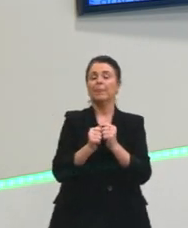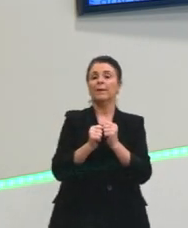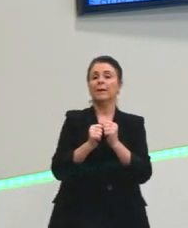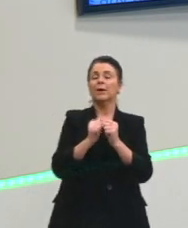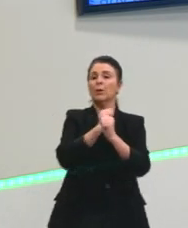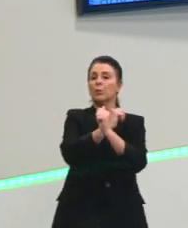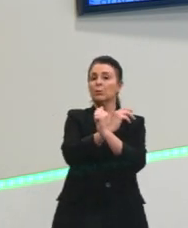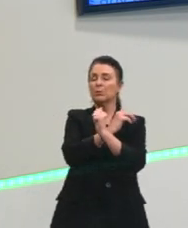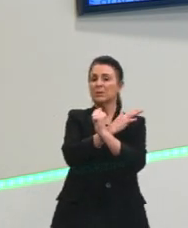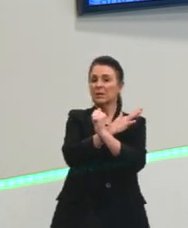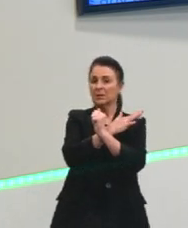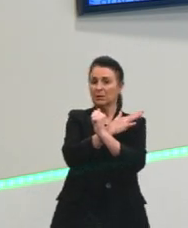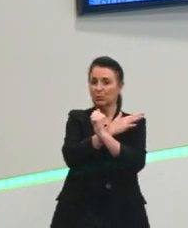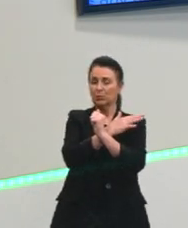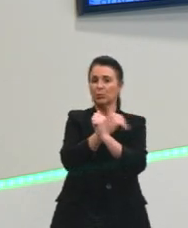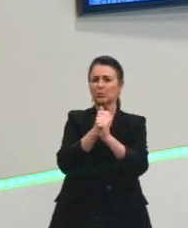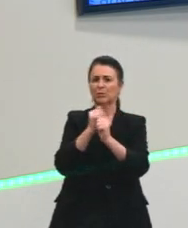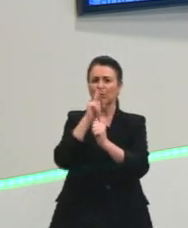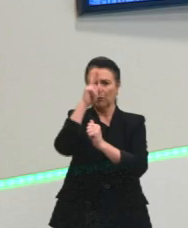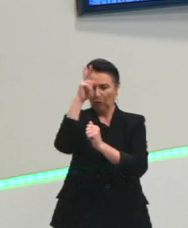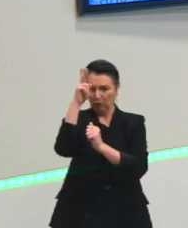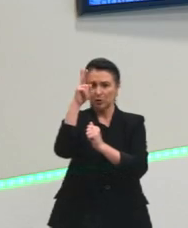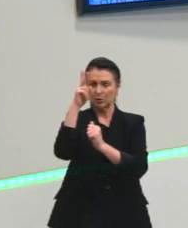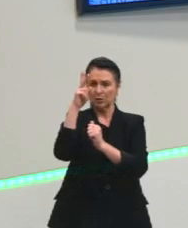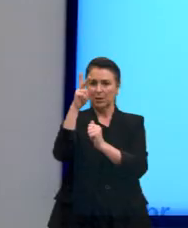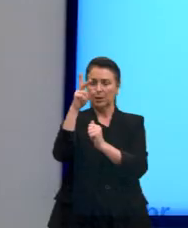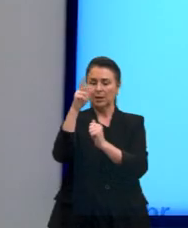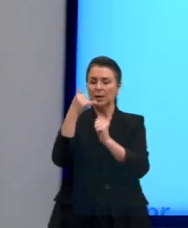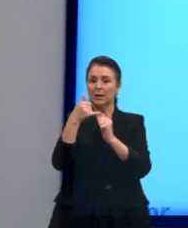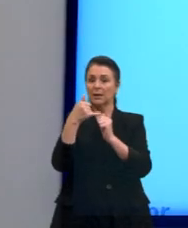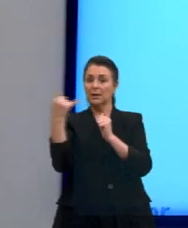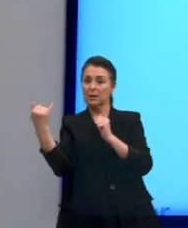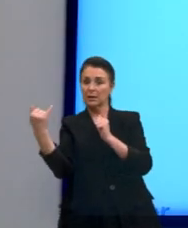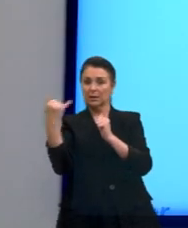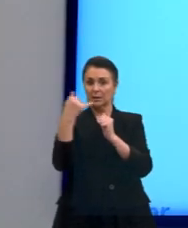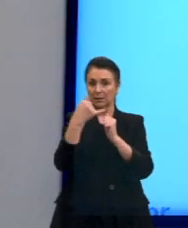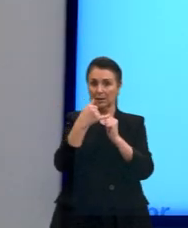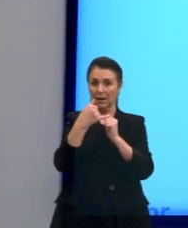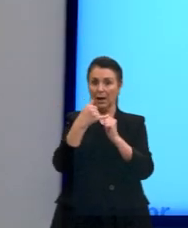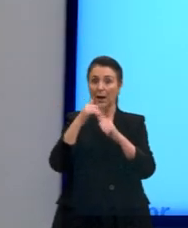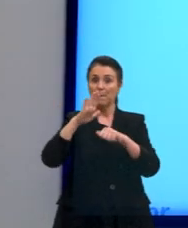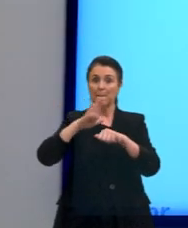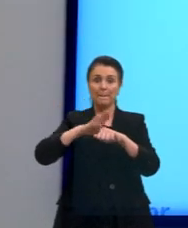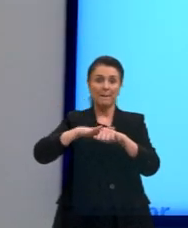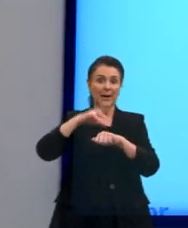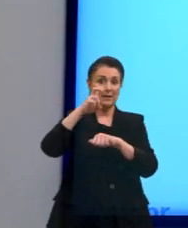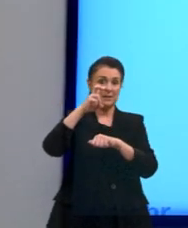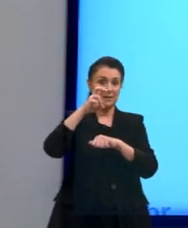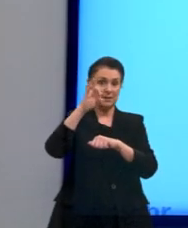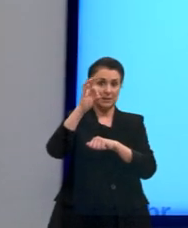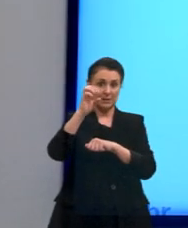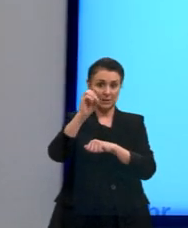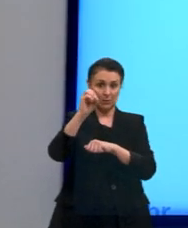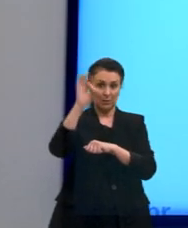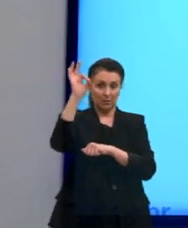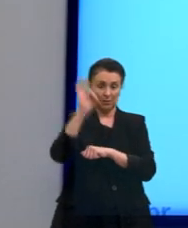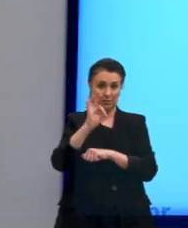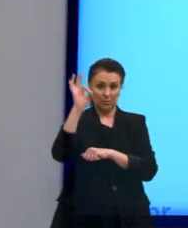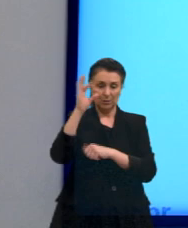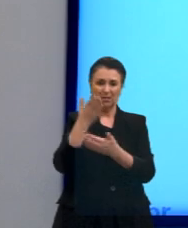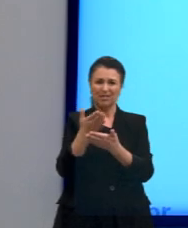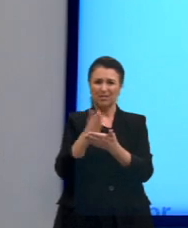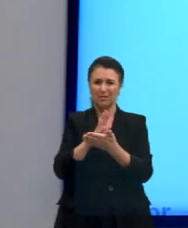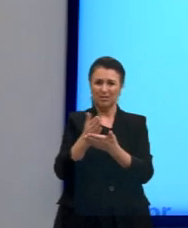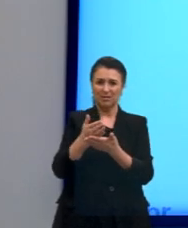ácidos fortes aquele que tem aqueles que têm um grau de ionização acima de cinquenta por cento o moderado de